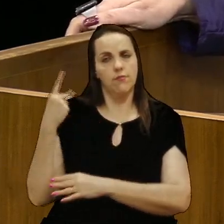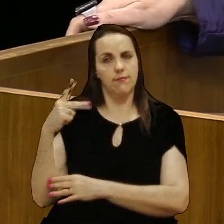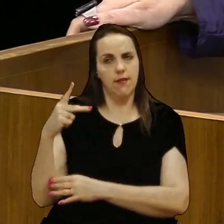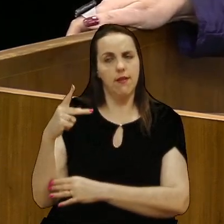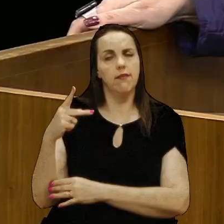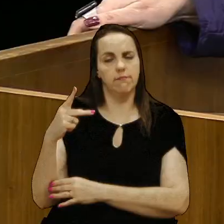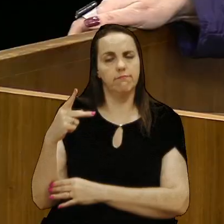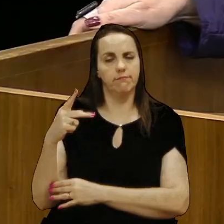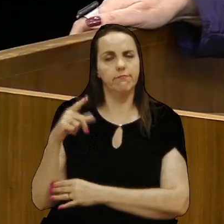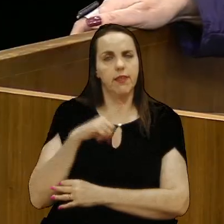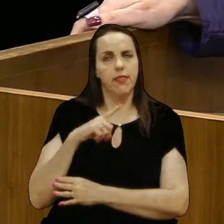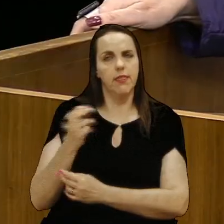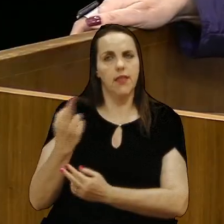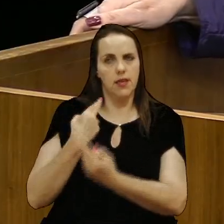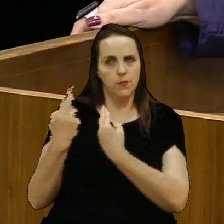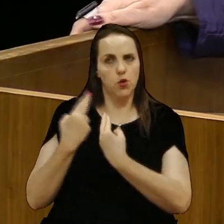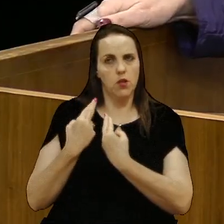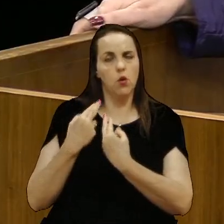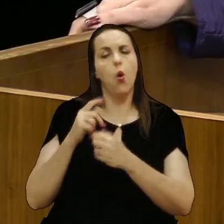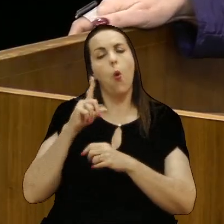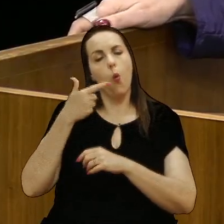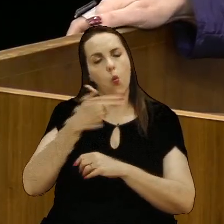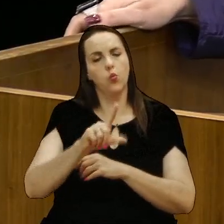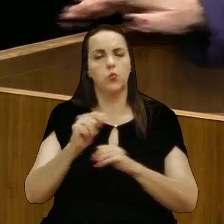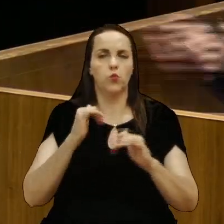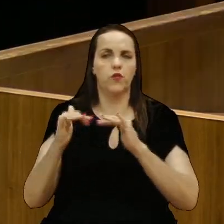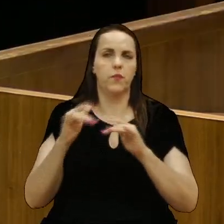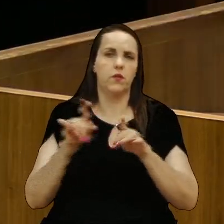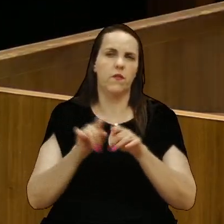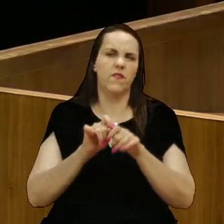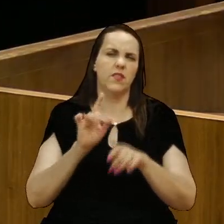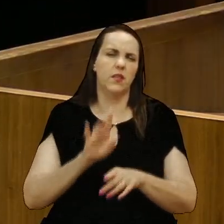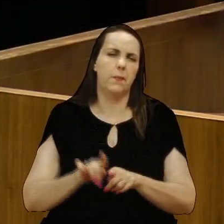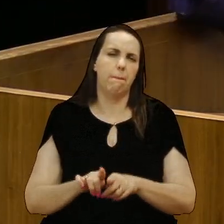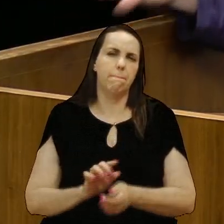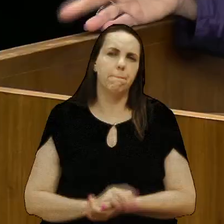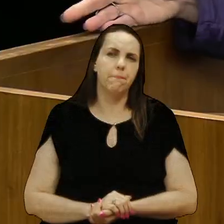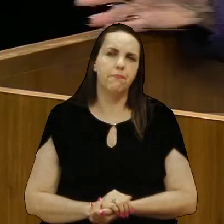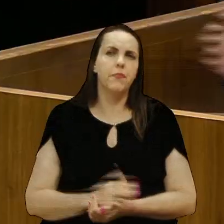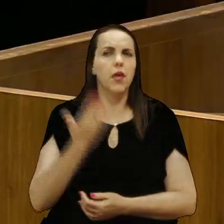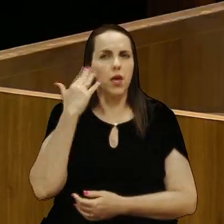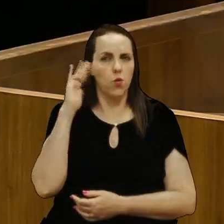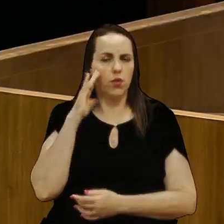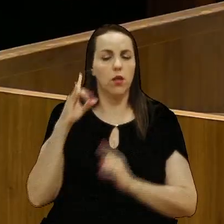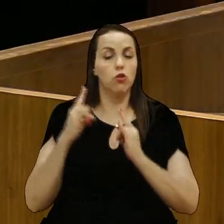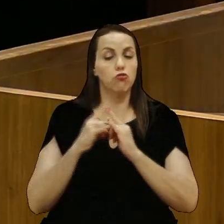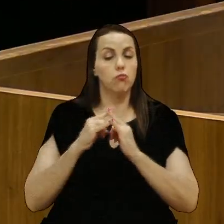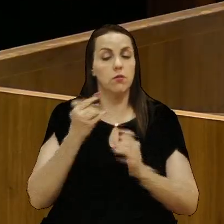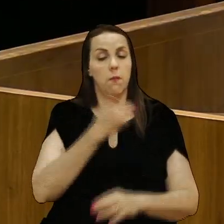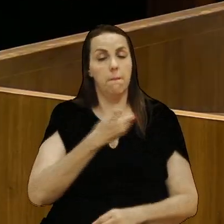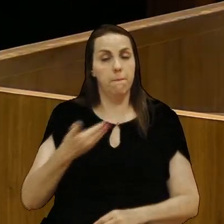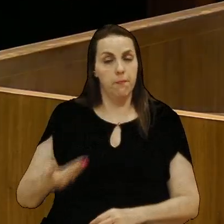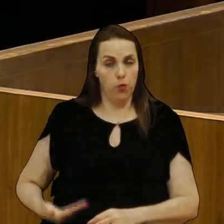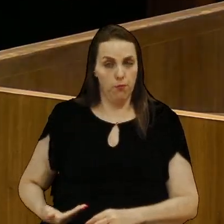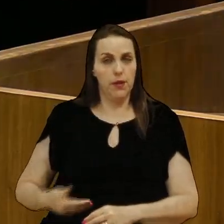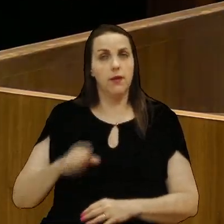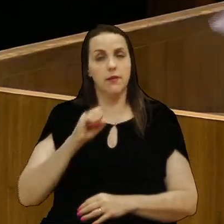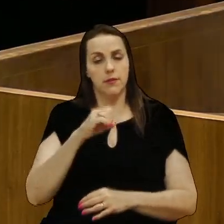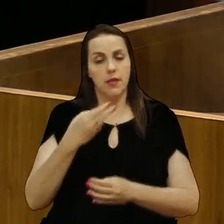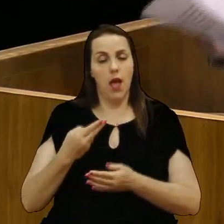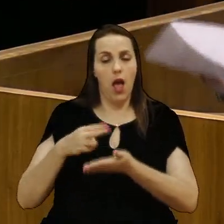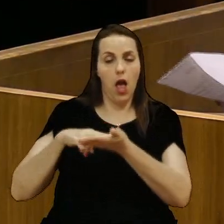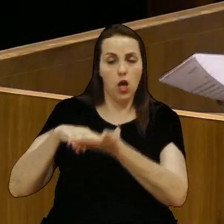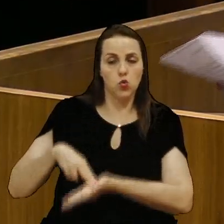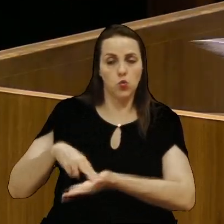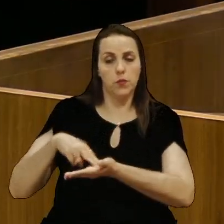nós faremos um outro movimento, porque eu entendo que quando um órgão público, mesmo que ele seja assumido por